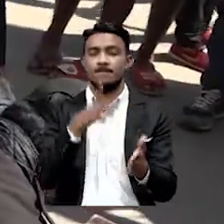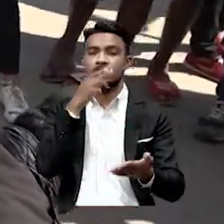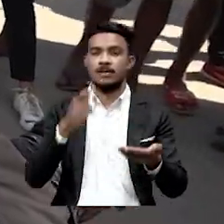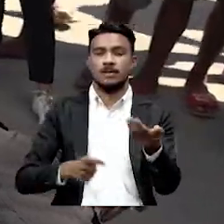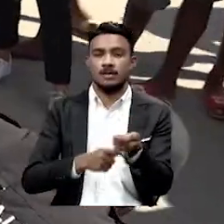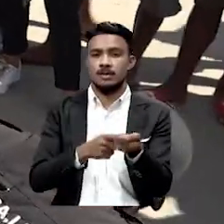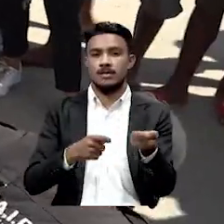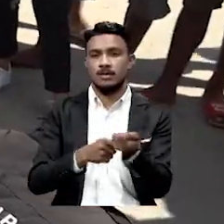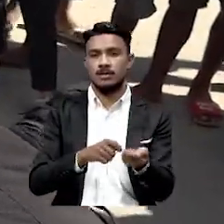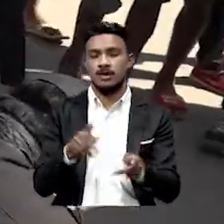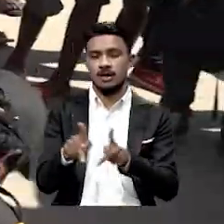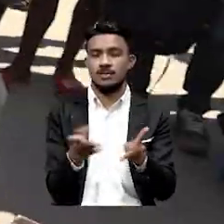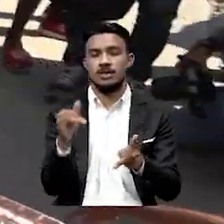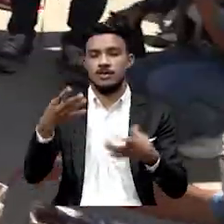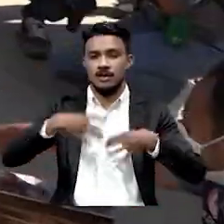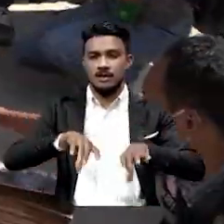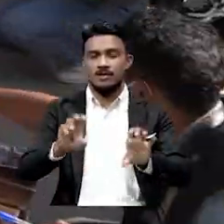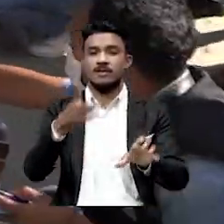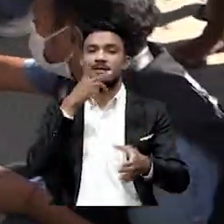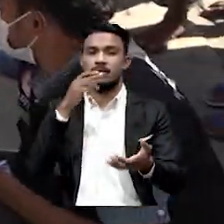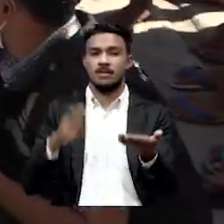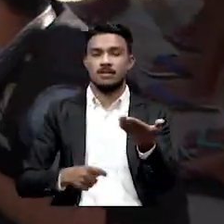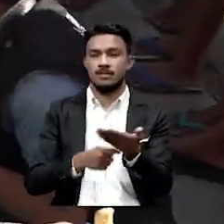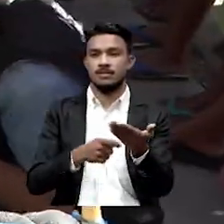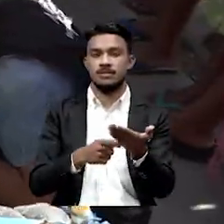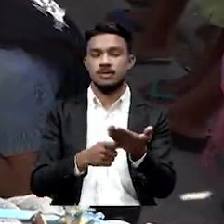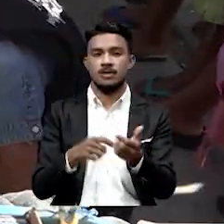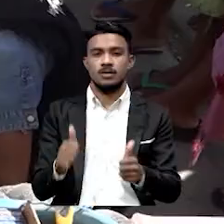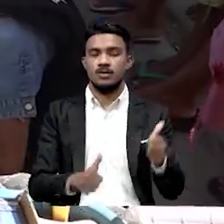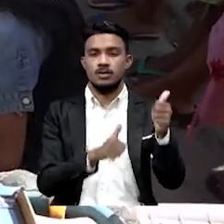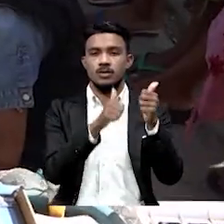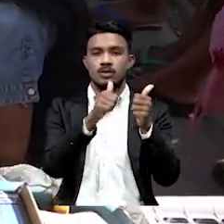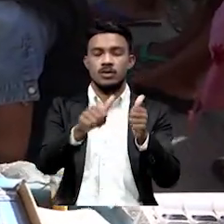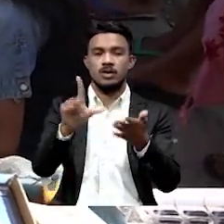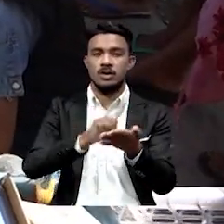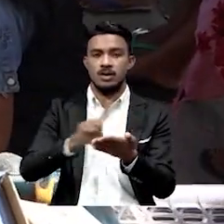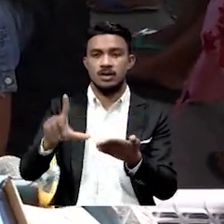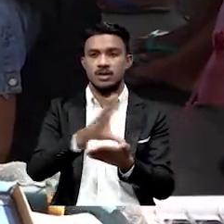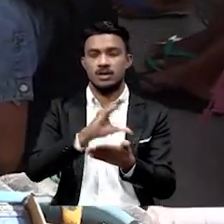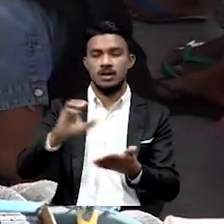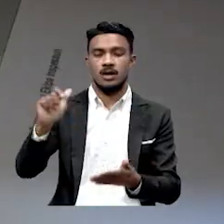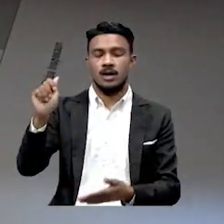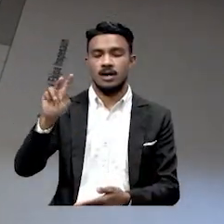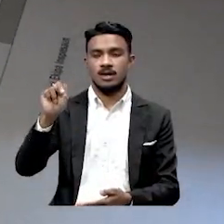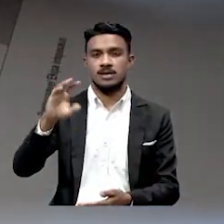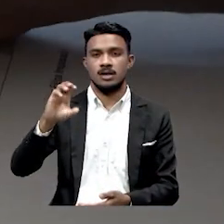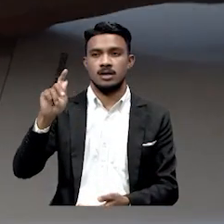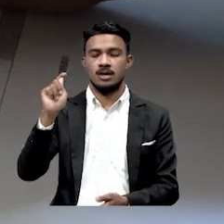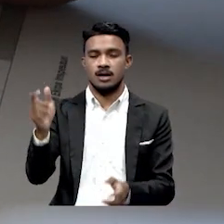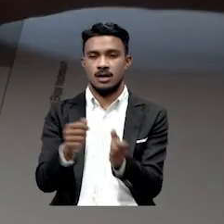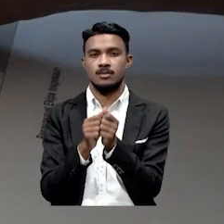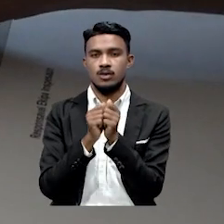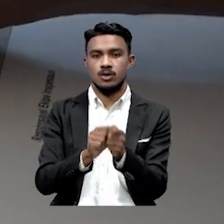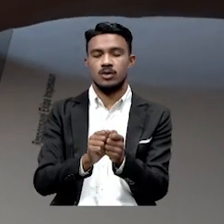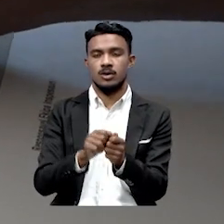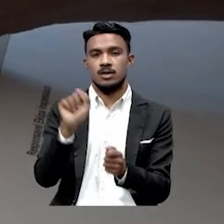no vendedor sira nebe fan tabaco eletrônico. Tur lista sigaro ilícito nebe ANCT identifica hamutuk sanulu